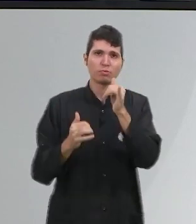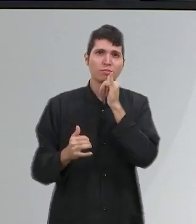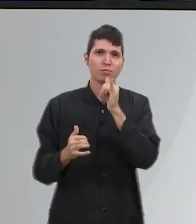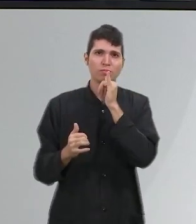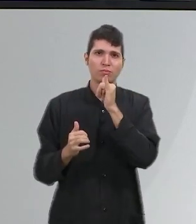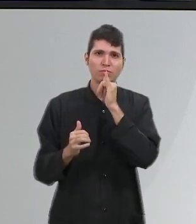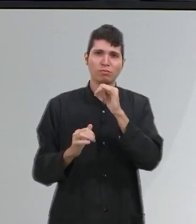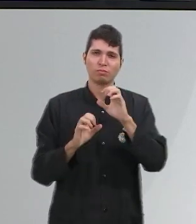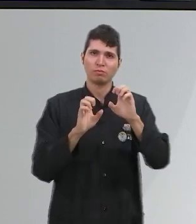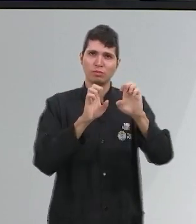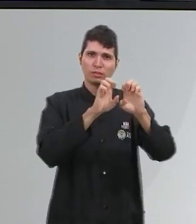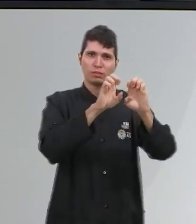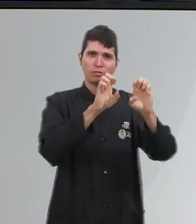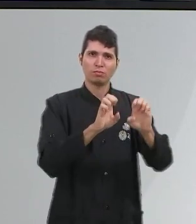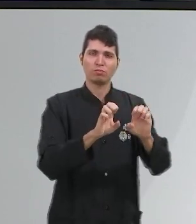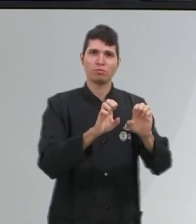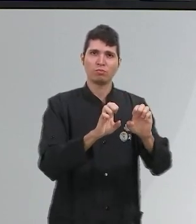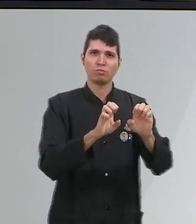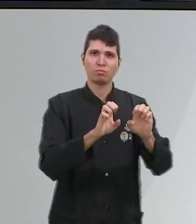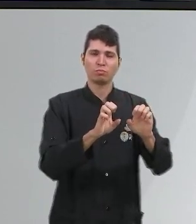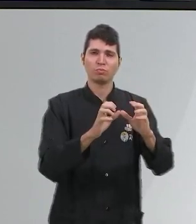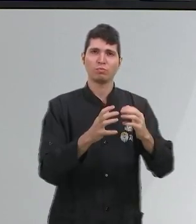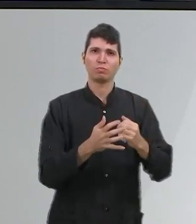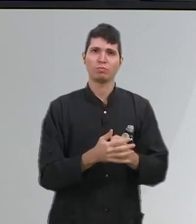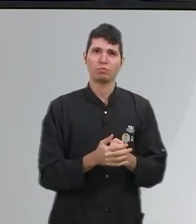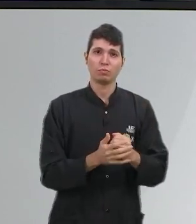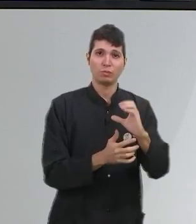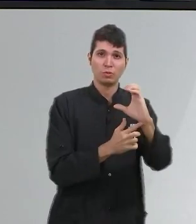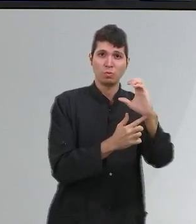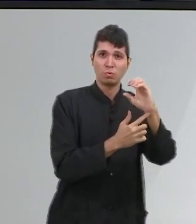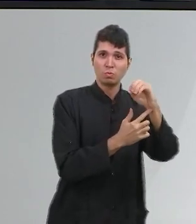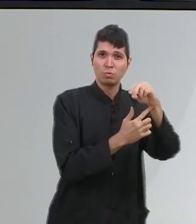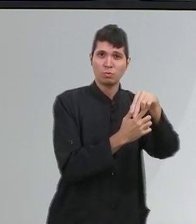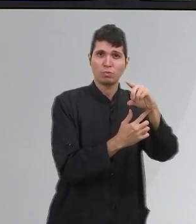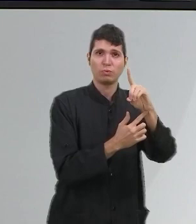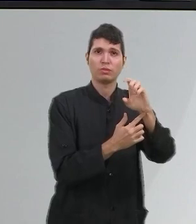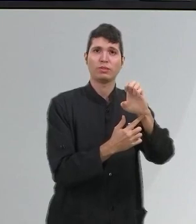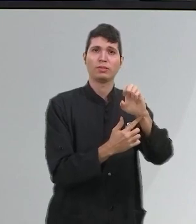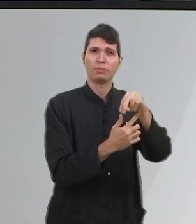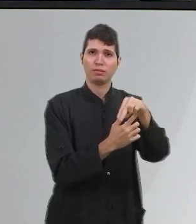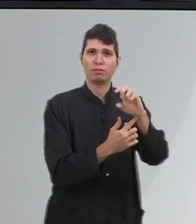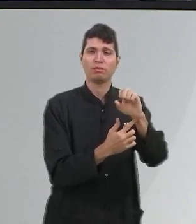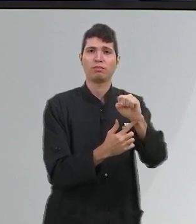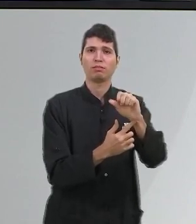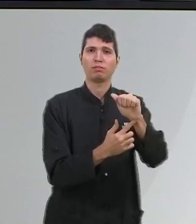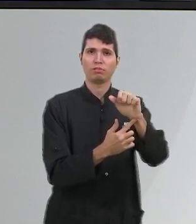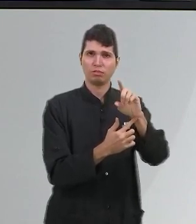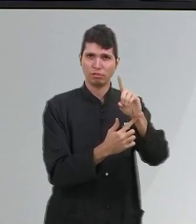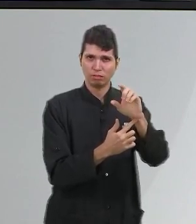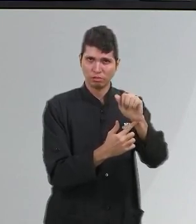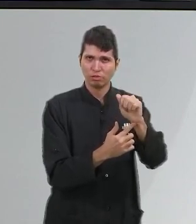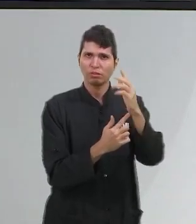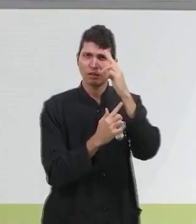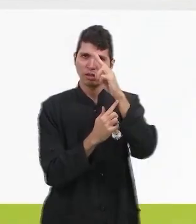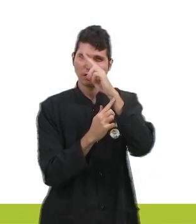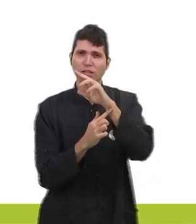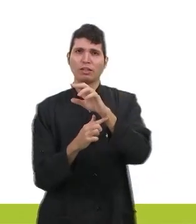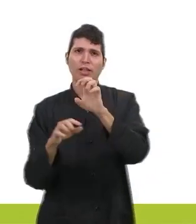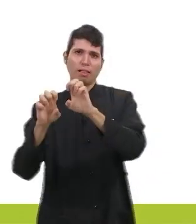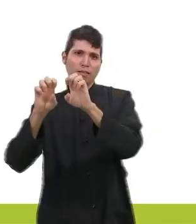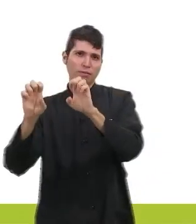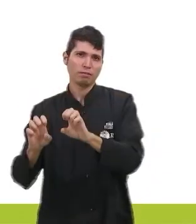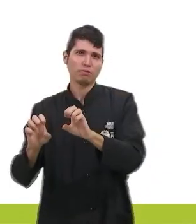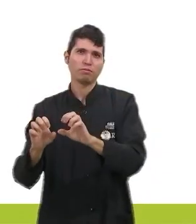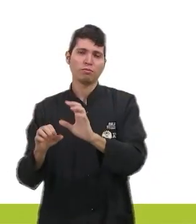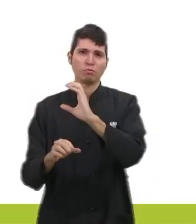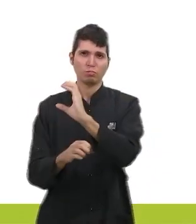fórmula estrutural, somente agora condensada. Vocês lembram que lá na fórmula estrutural eu disse que o carbono